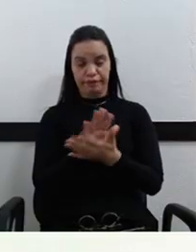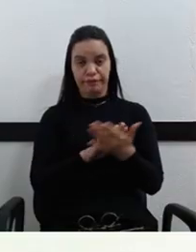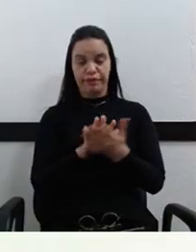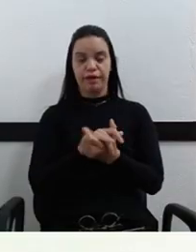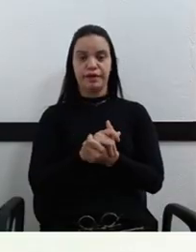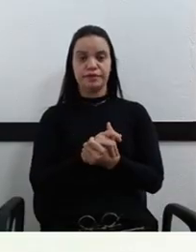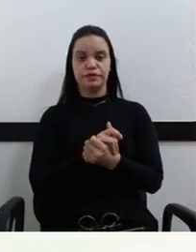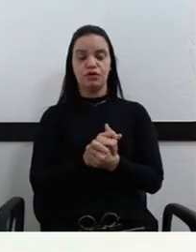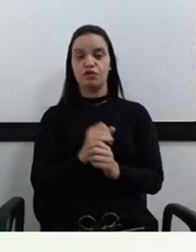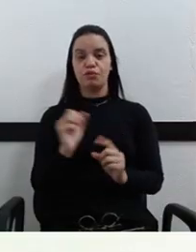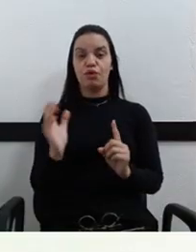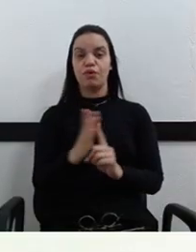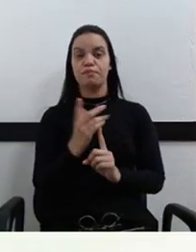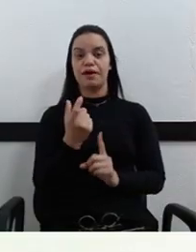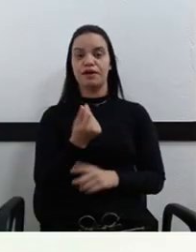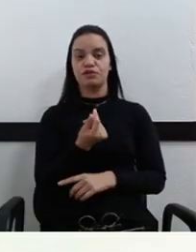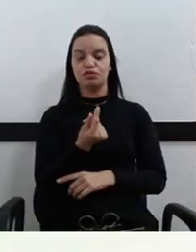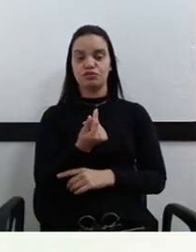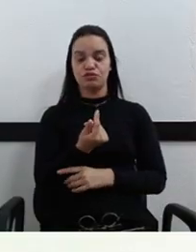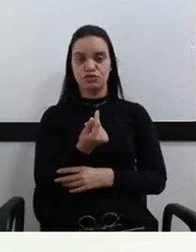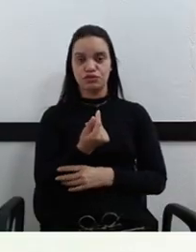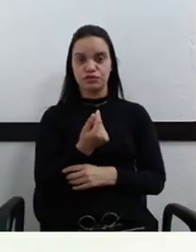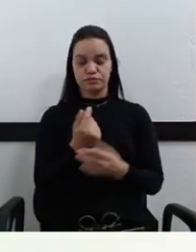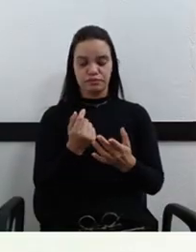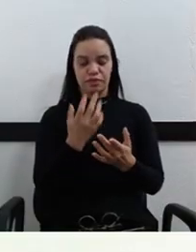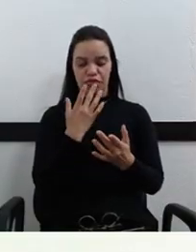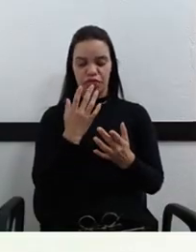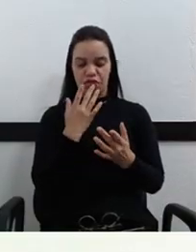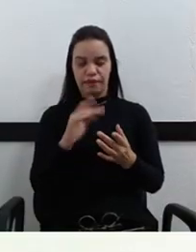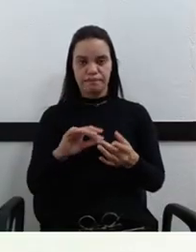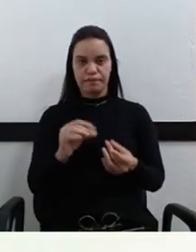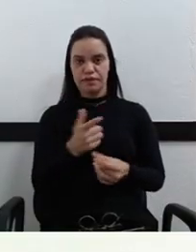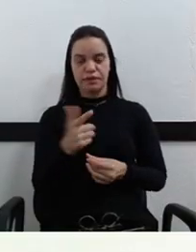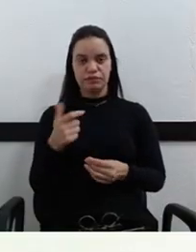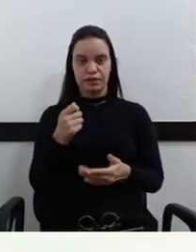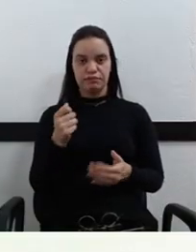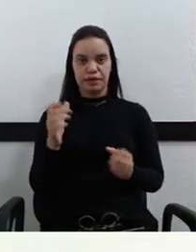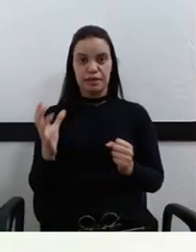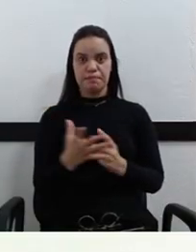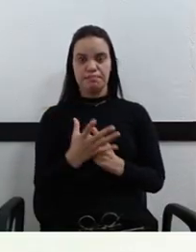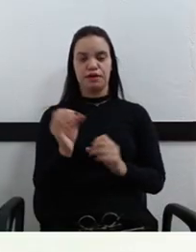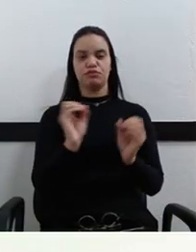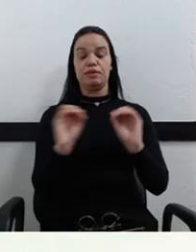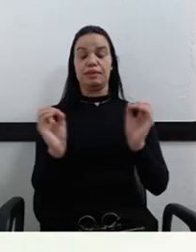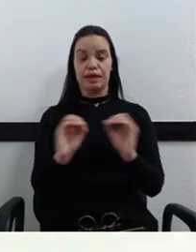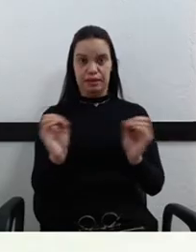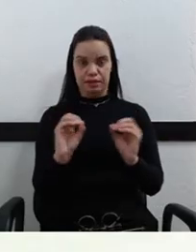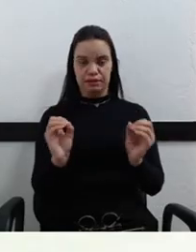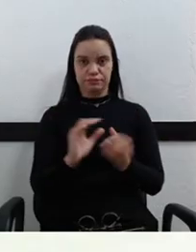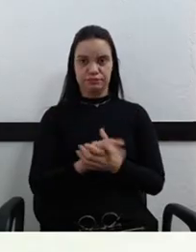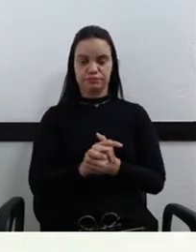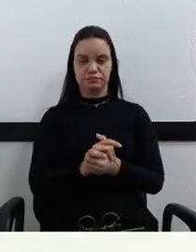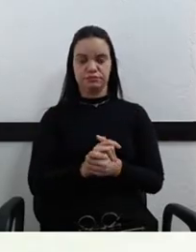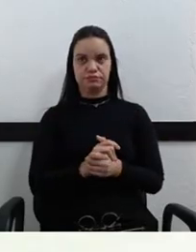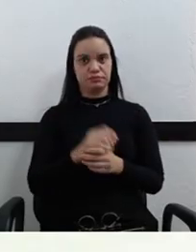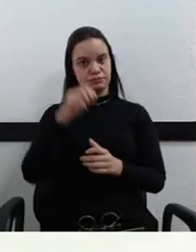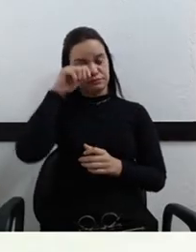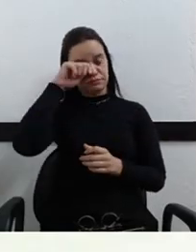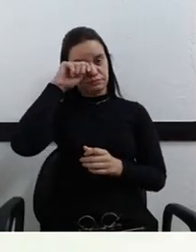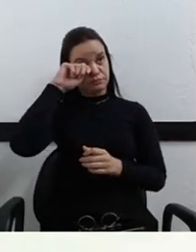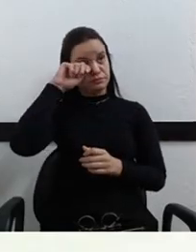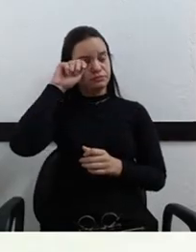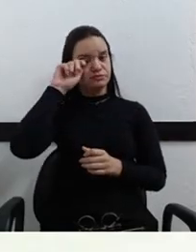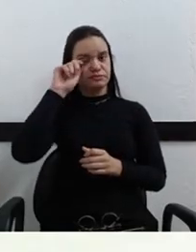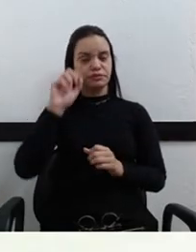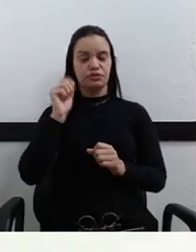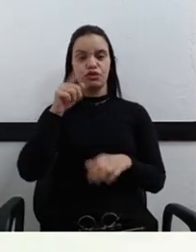orçamentário financeiro também, o indeferimento não tem nenhum impacto orçamentário ou financeiro. Que vai ter o impacto vai ser no momento